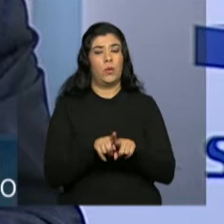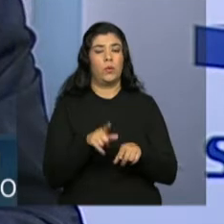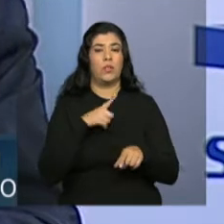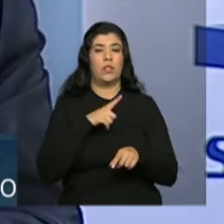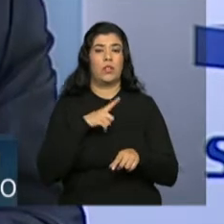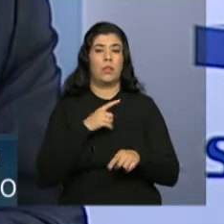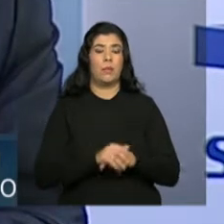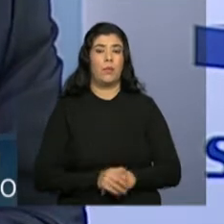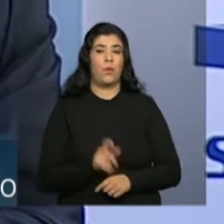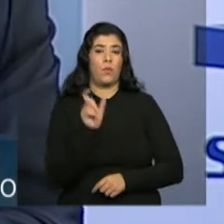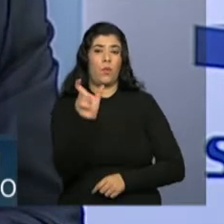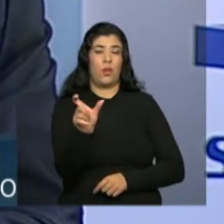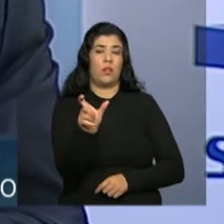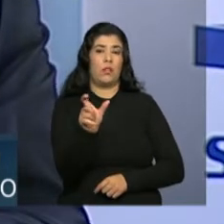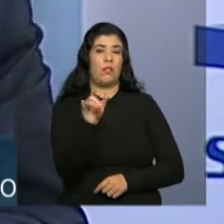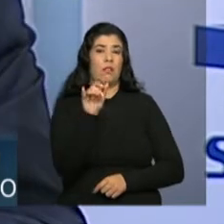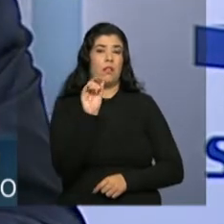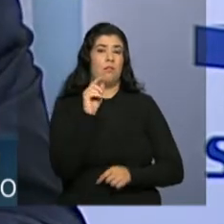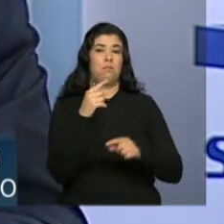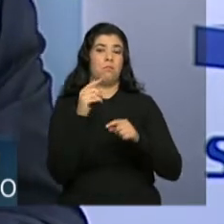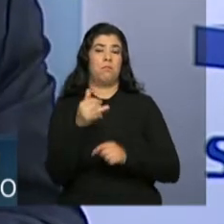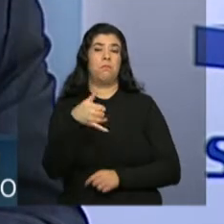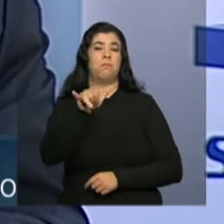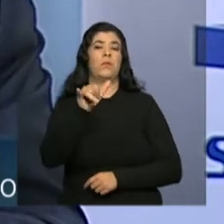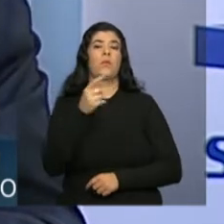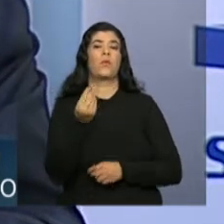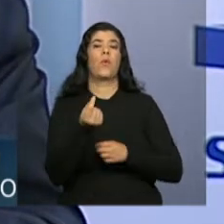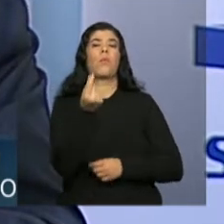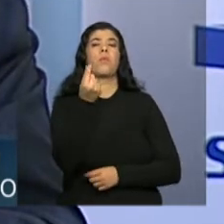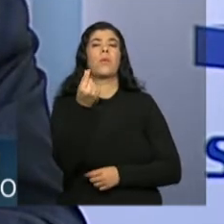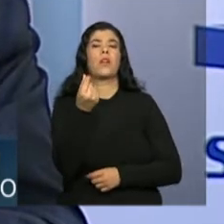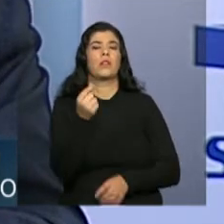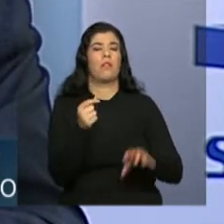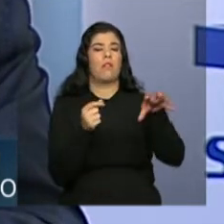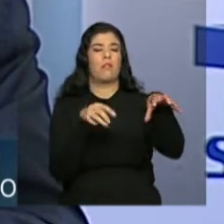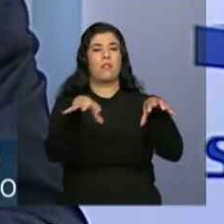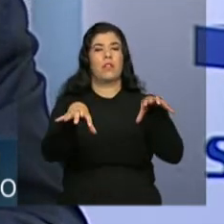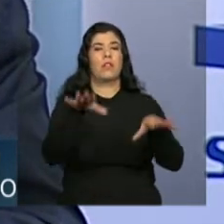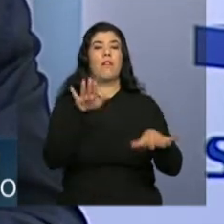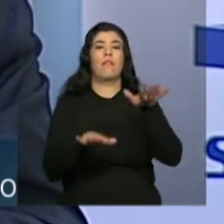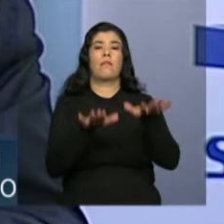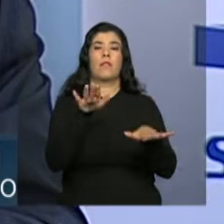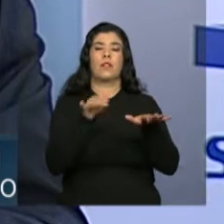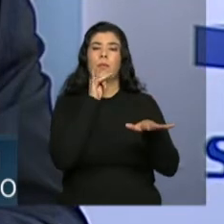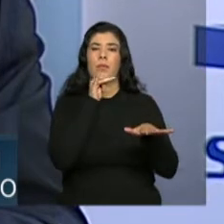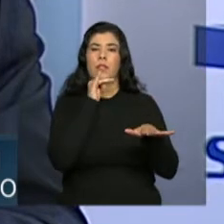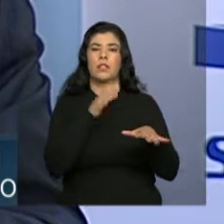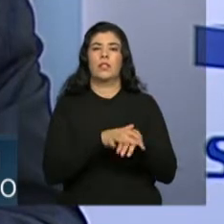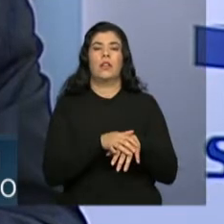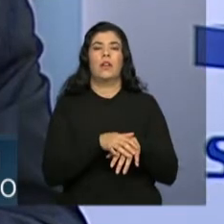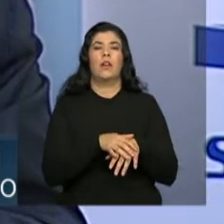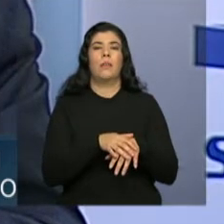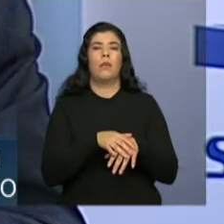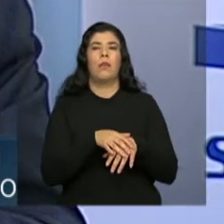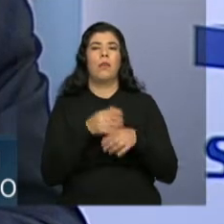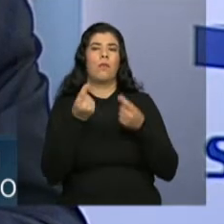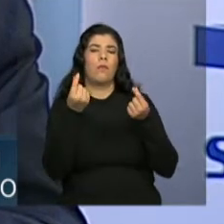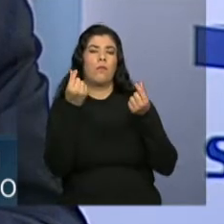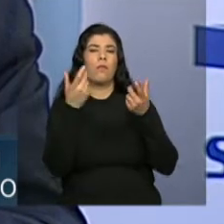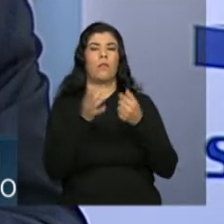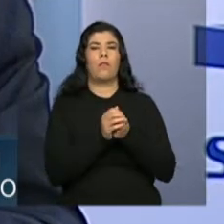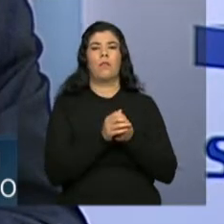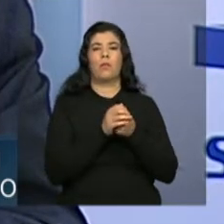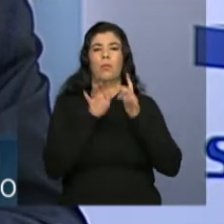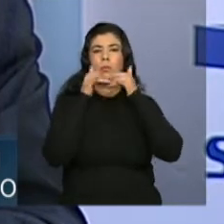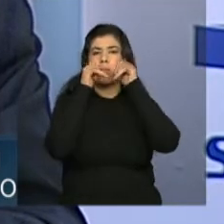ele mede o que a gente chama assim o preço relativo entre setores fundamentalmente a variação da energia elétrica EA variação do